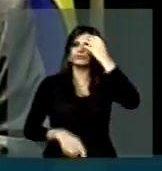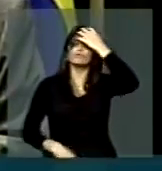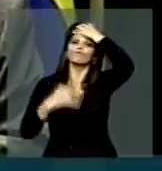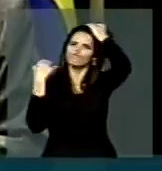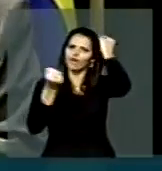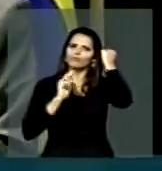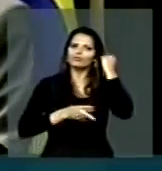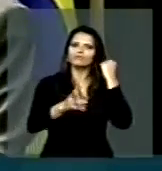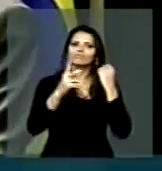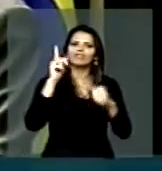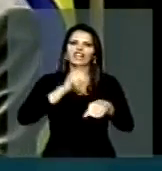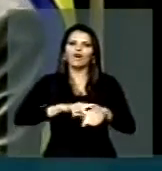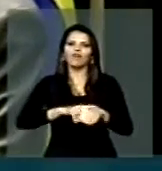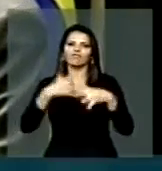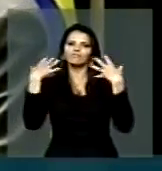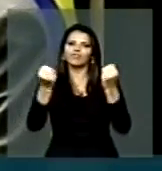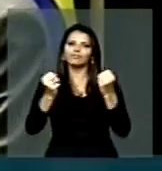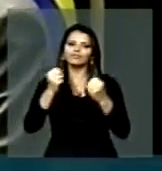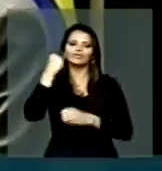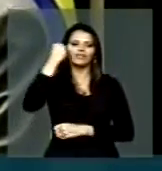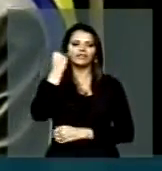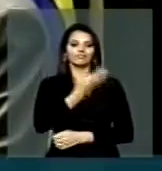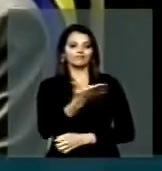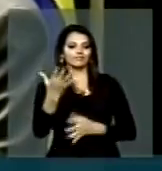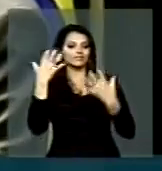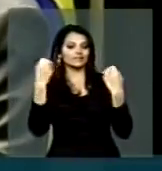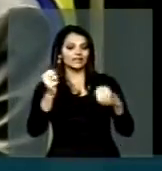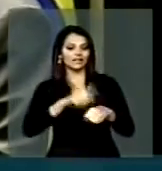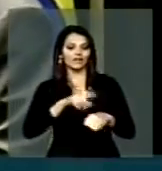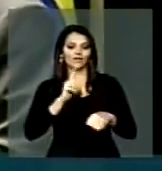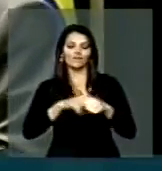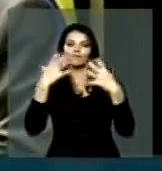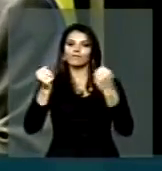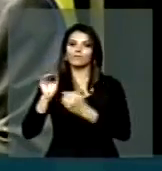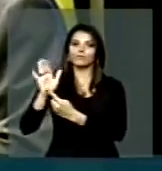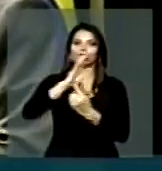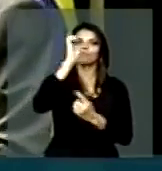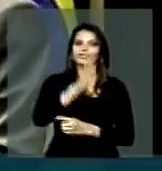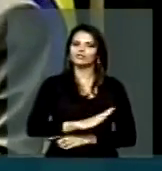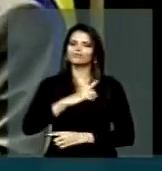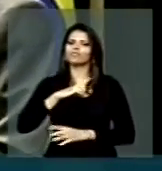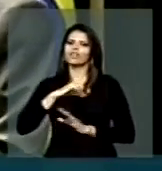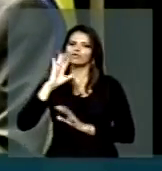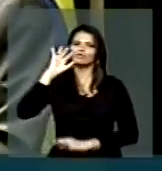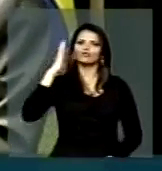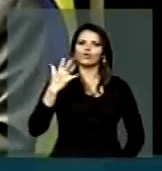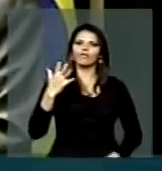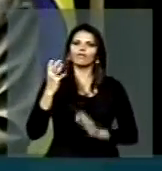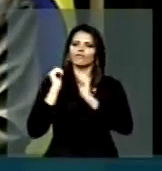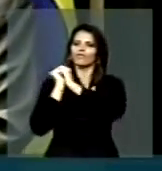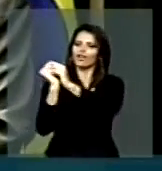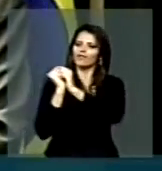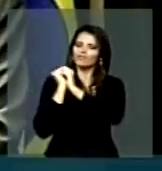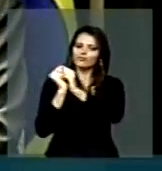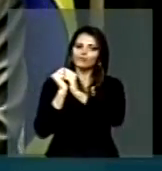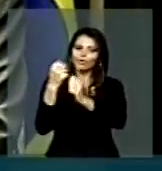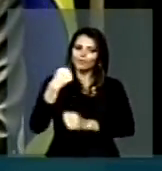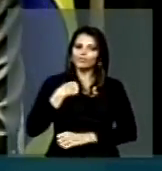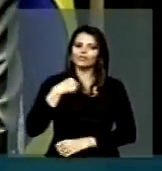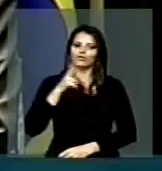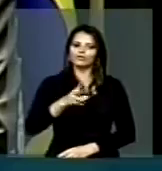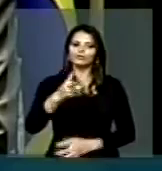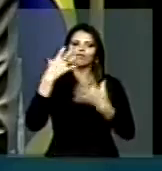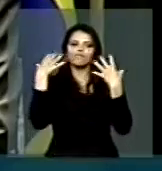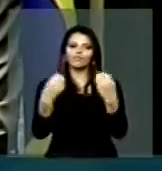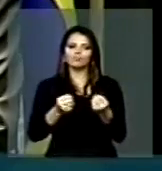em frente, está na hora, senadores. Está na hora de mostrar ao Brasil, há caminhos, venham comigo que nós vamos continuar sendo